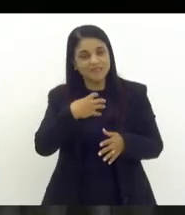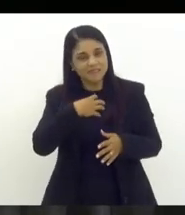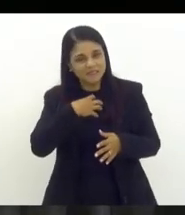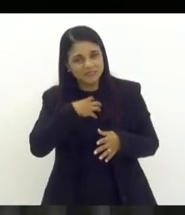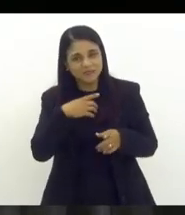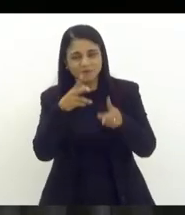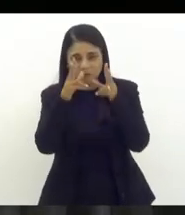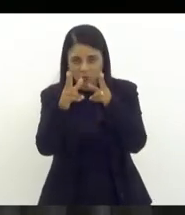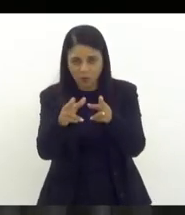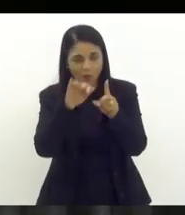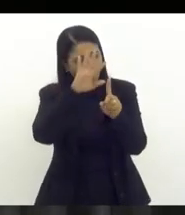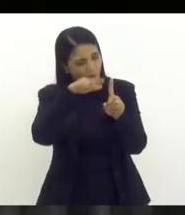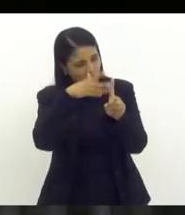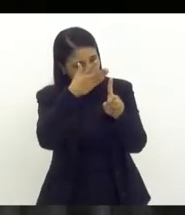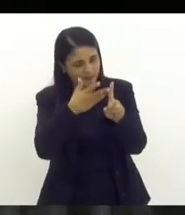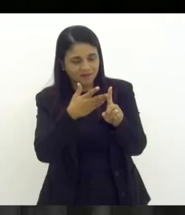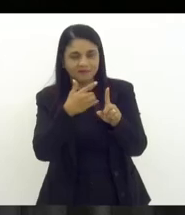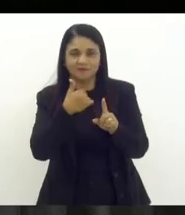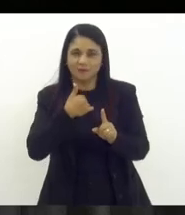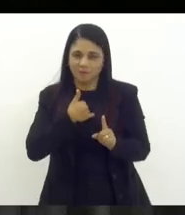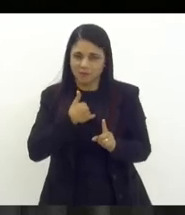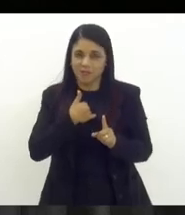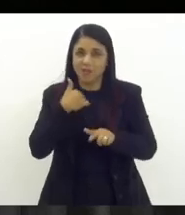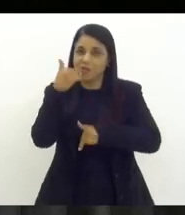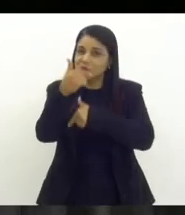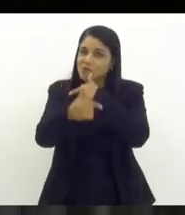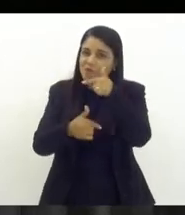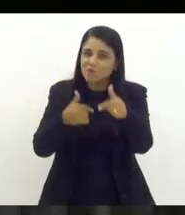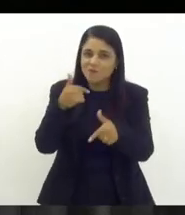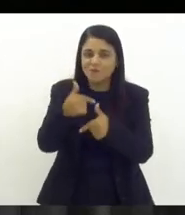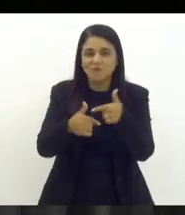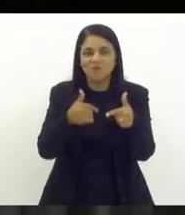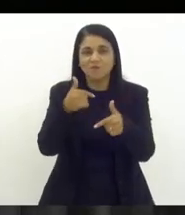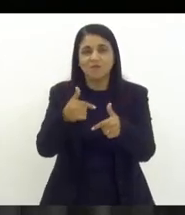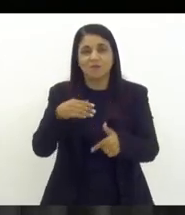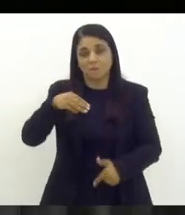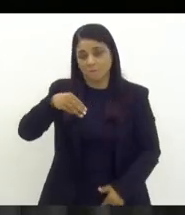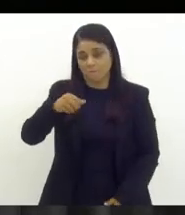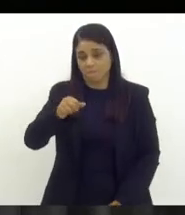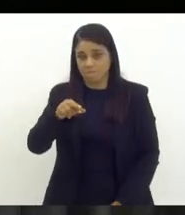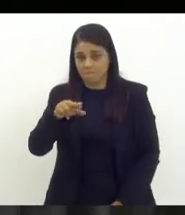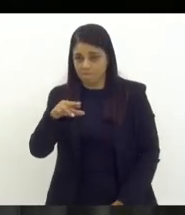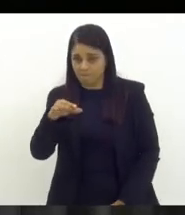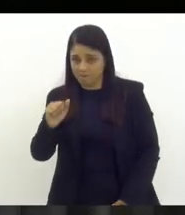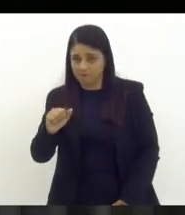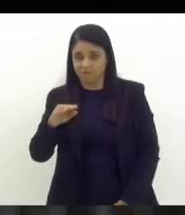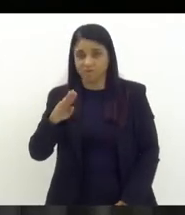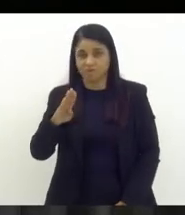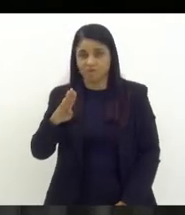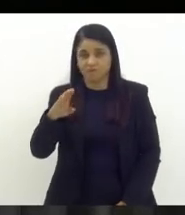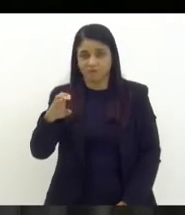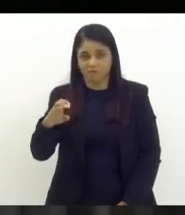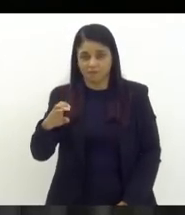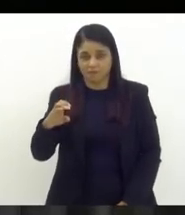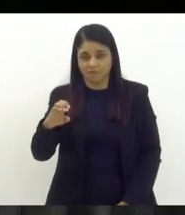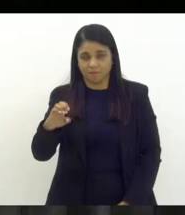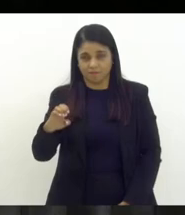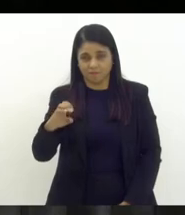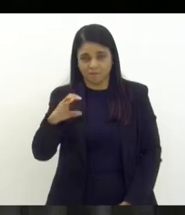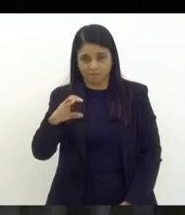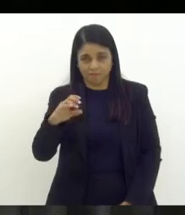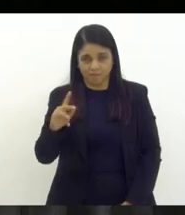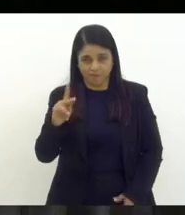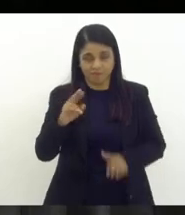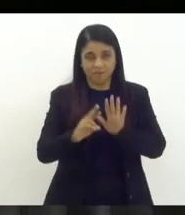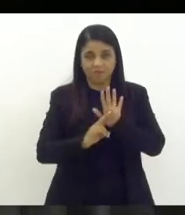homenageados que é o nosso trabalho eu estou aqui como M Beck delegada de polícia estou representando uma instituição e é o nosso